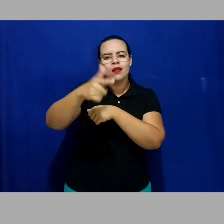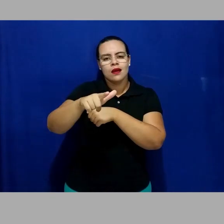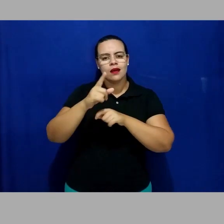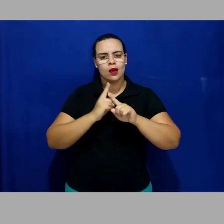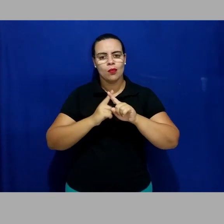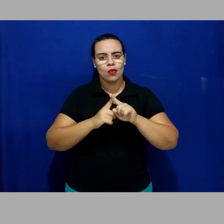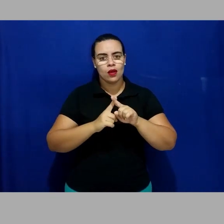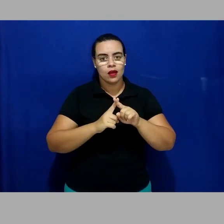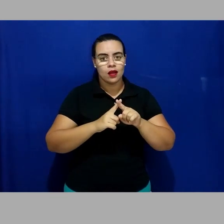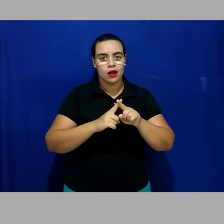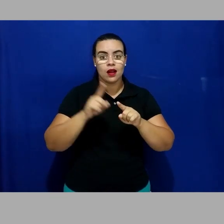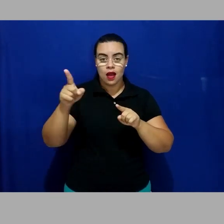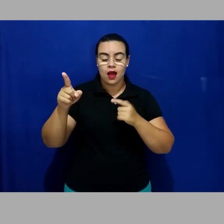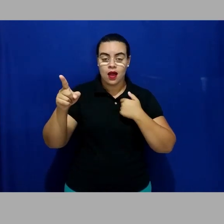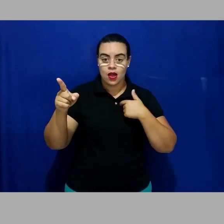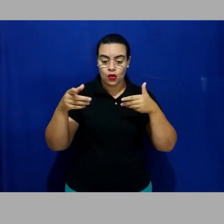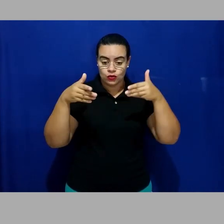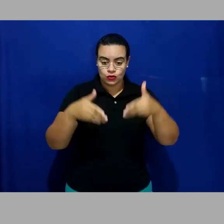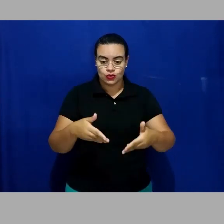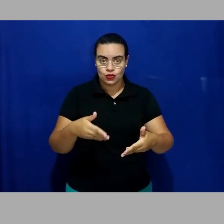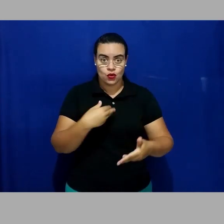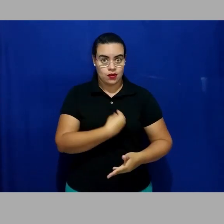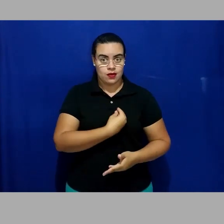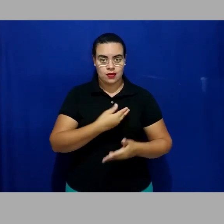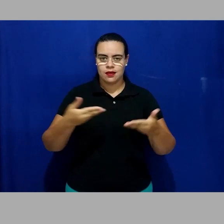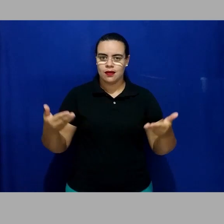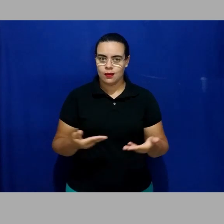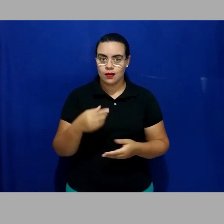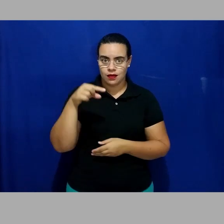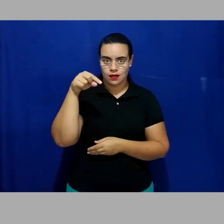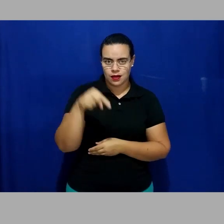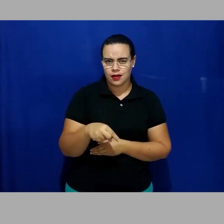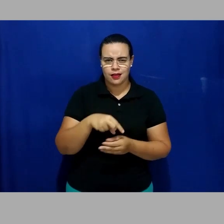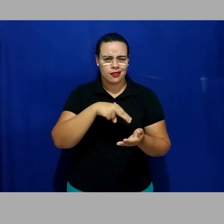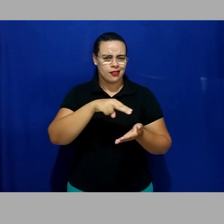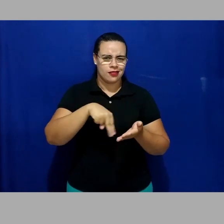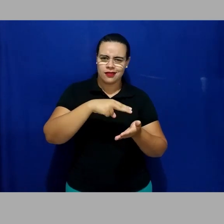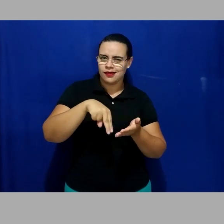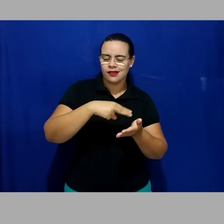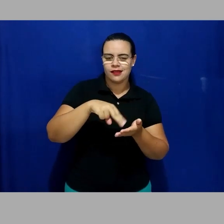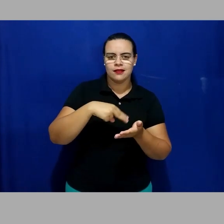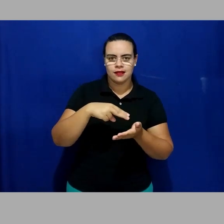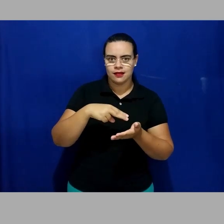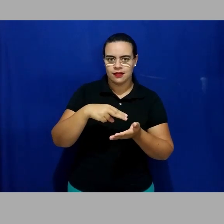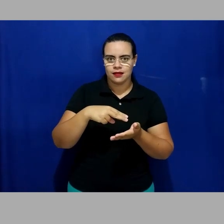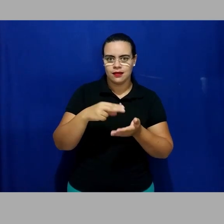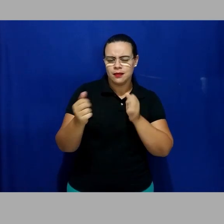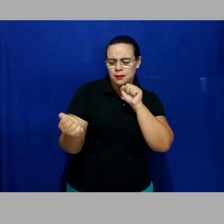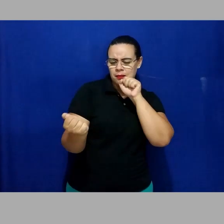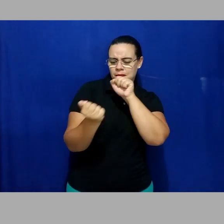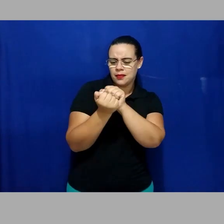entro, saio, vou para fora novamente, pois é de lá que eu vim, e é lá onde estou, mesmo